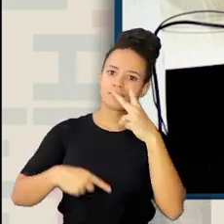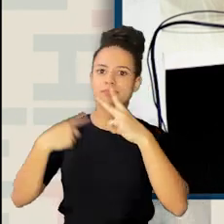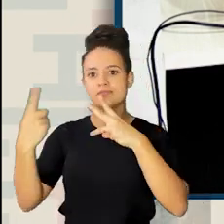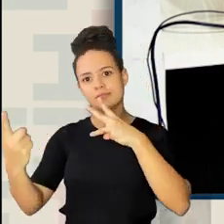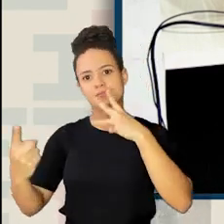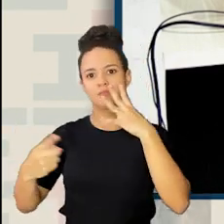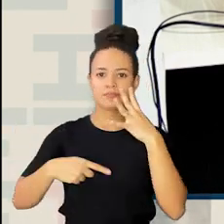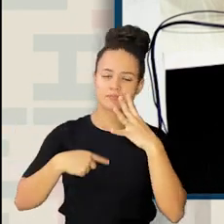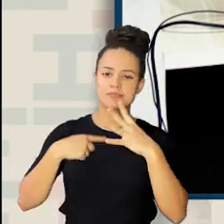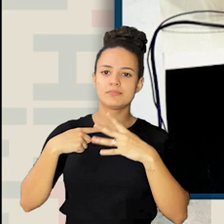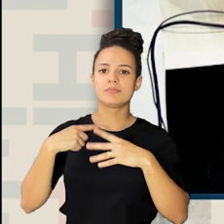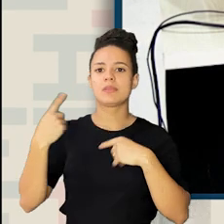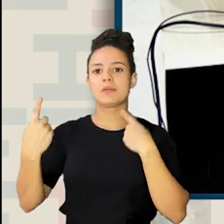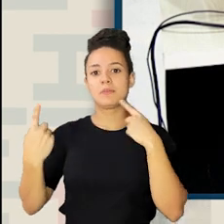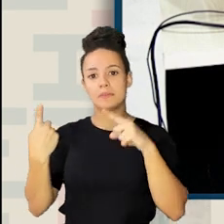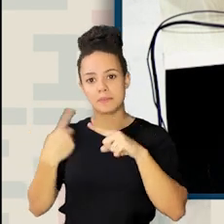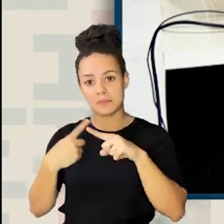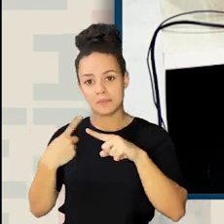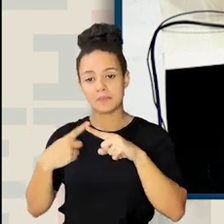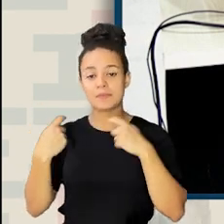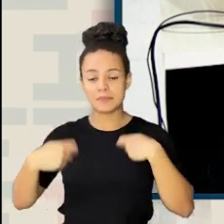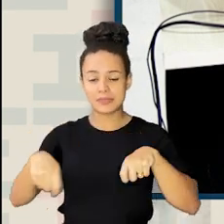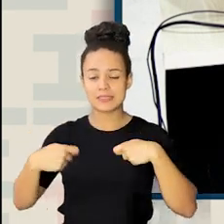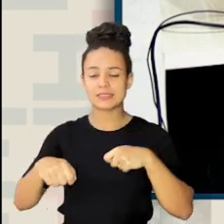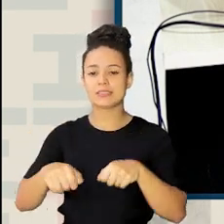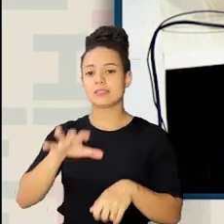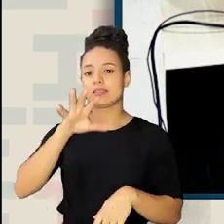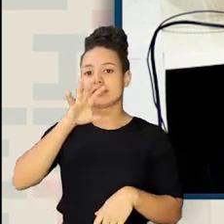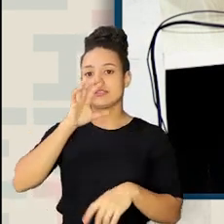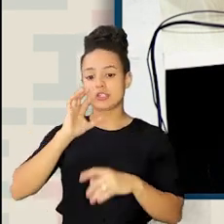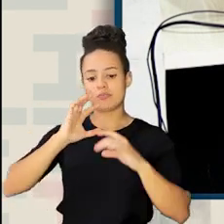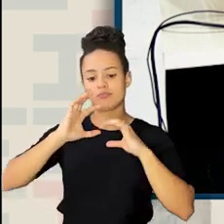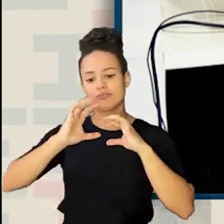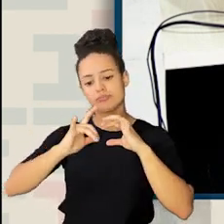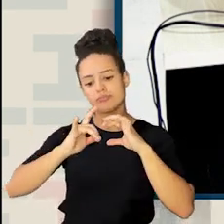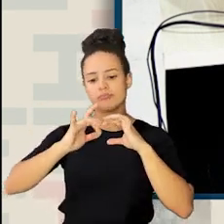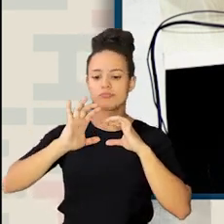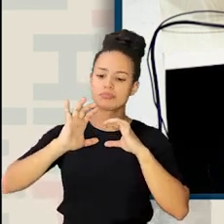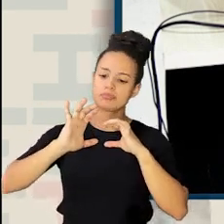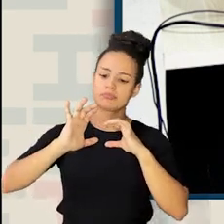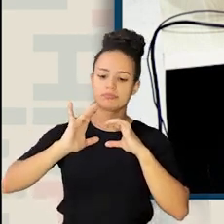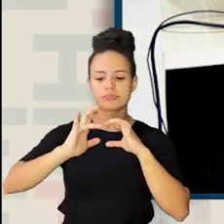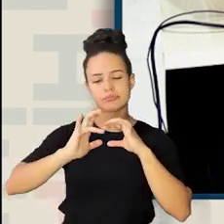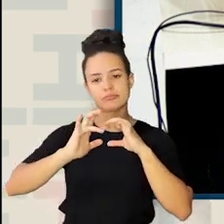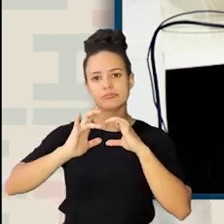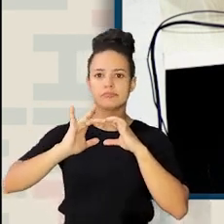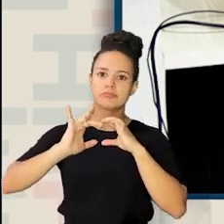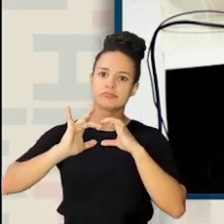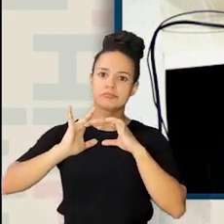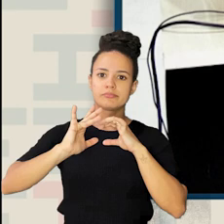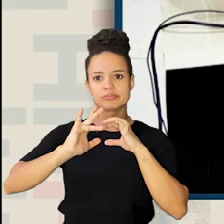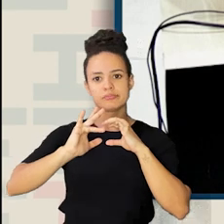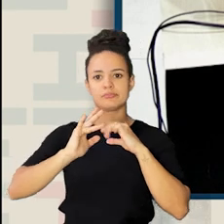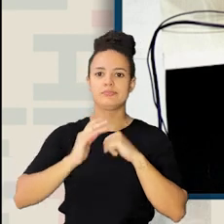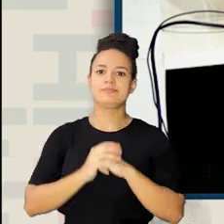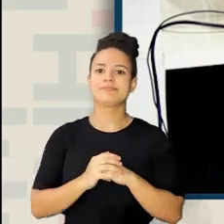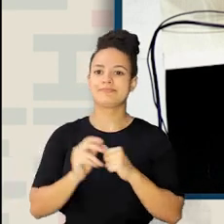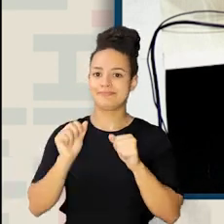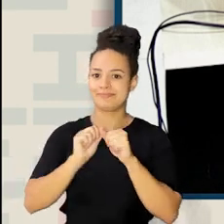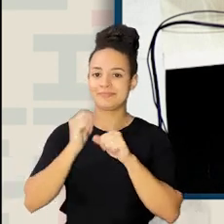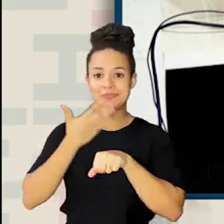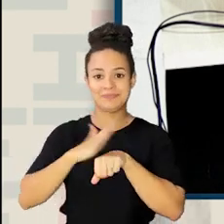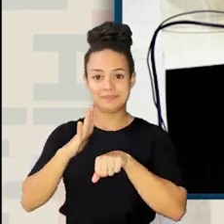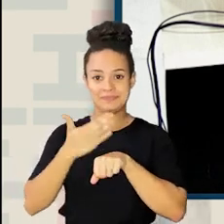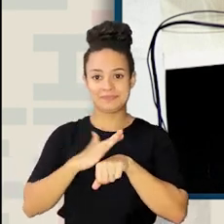só um sopro, primeiro som, e aí muda só o dedo, tá bom? Mantendo o som. 2 tempos